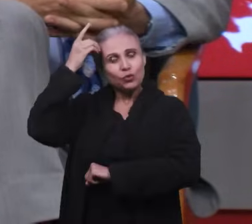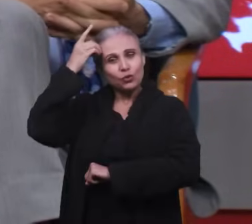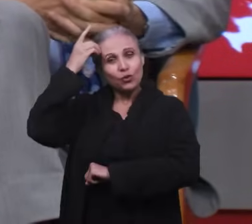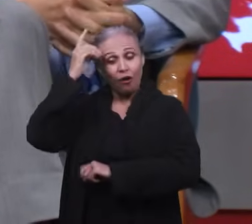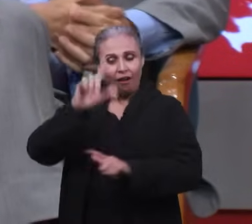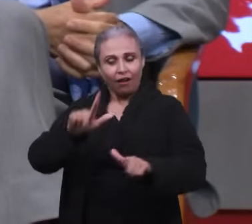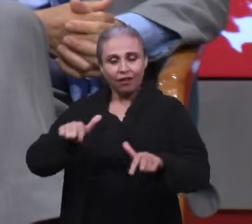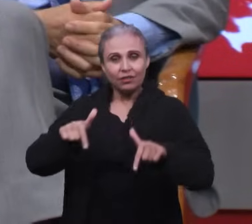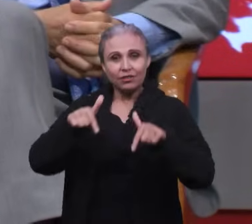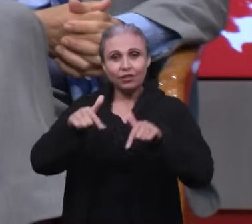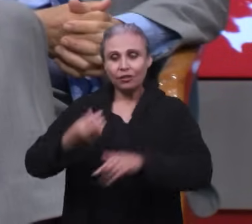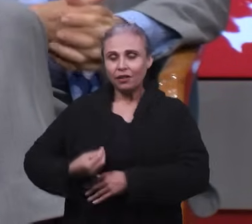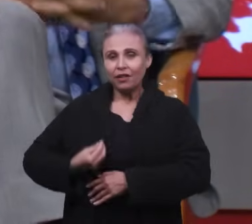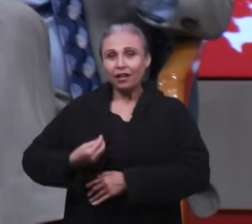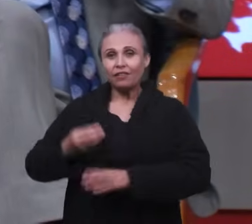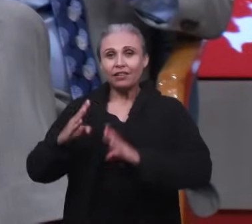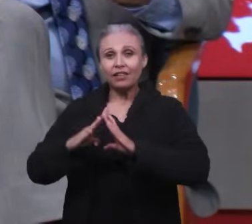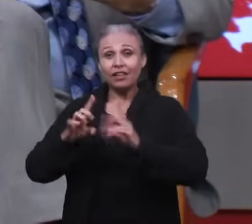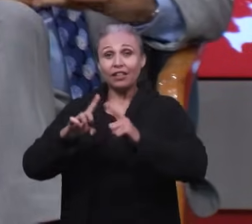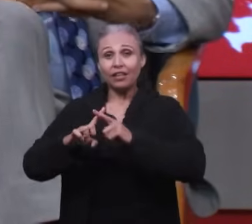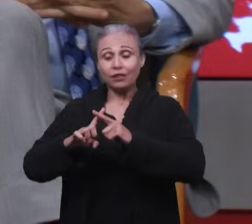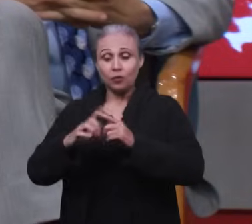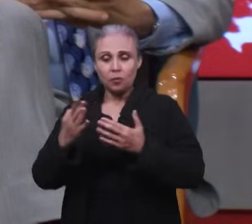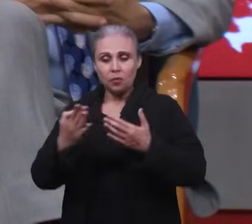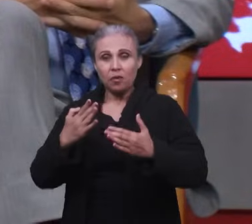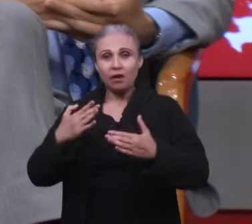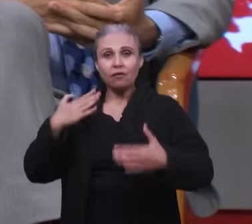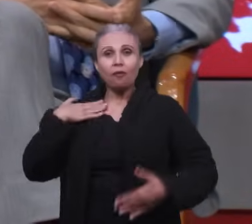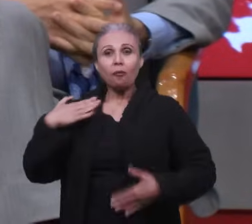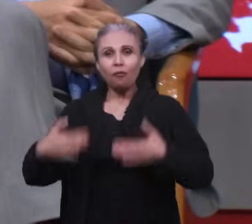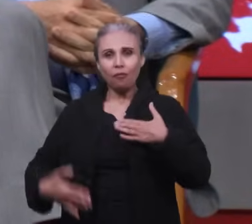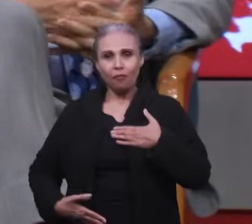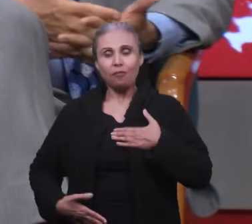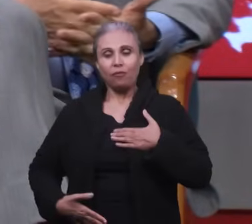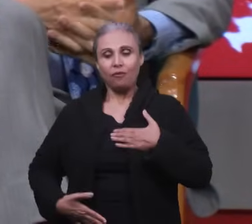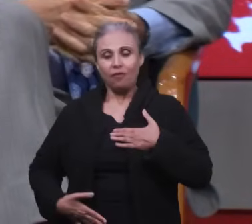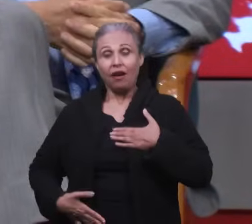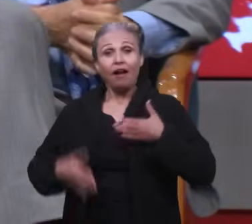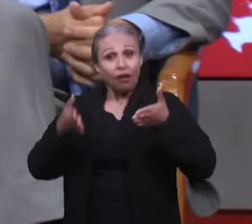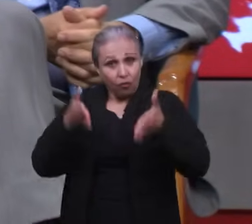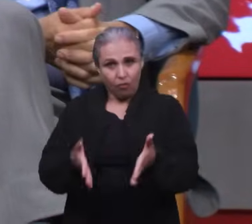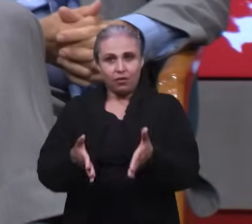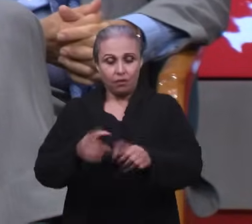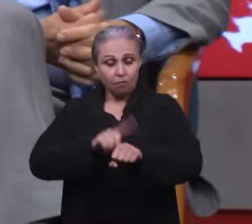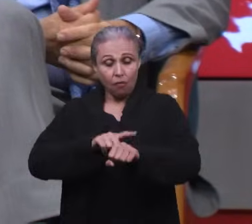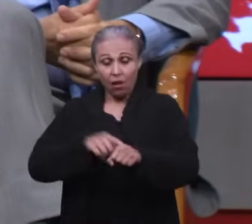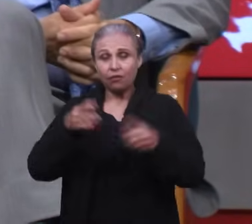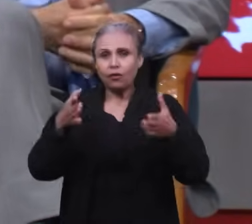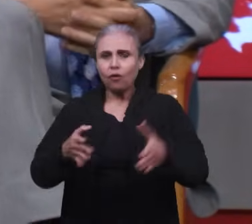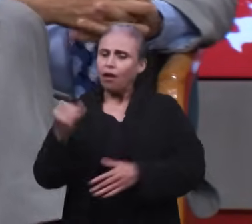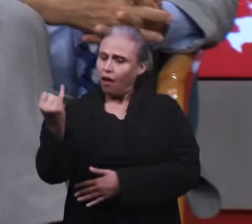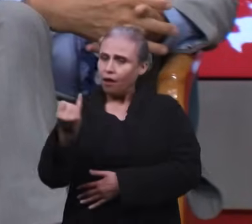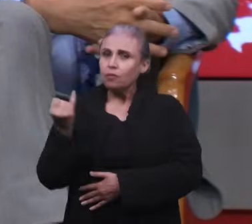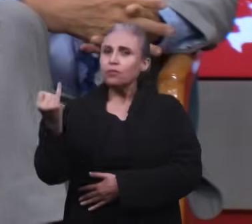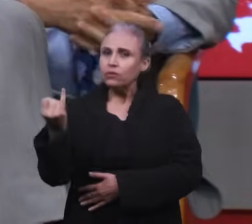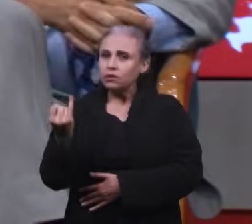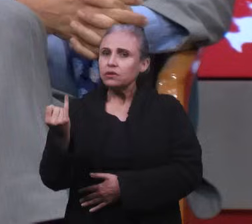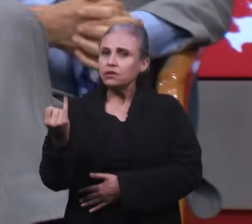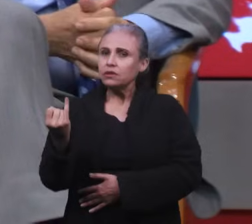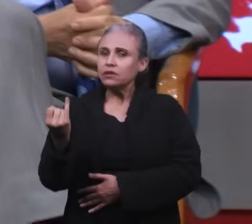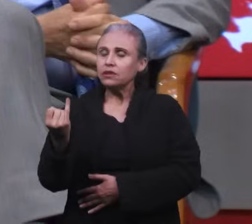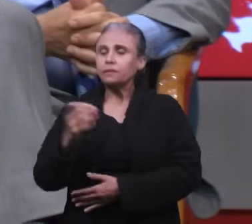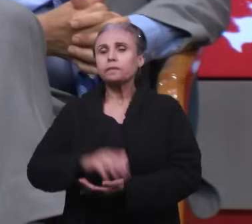dons espirituais agindo na vida da igreja como um corpo nos dias atuais. Qual a